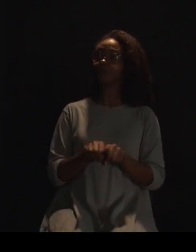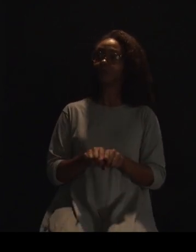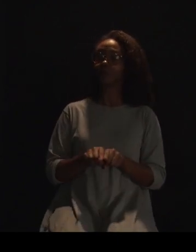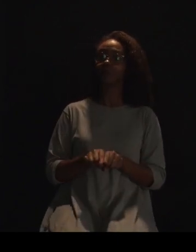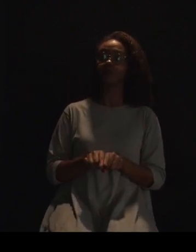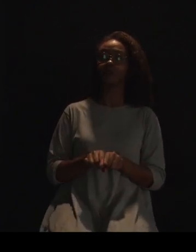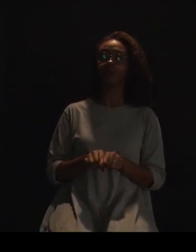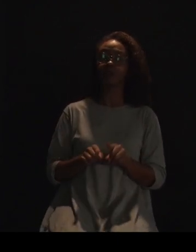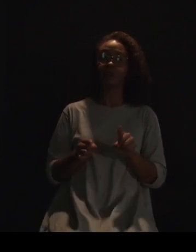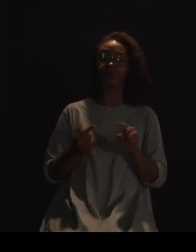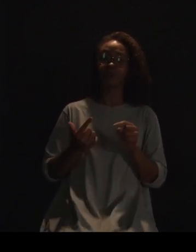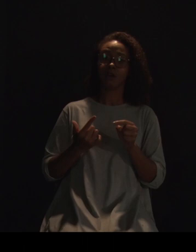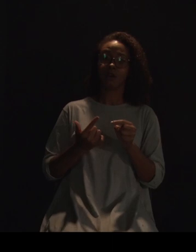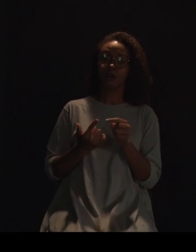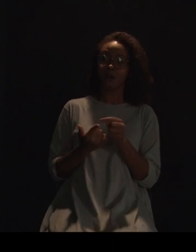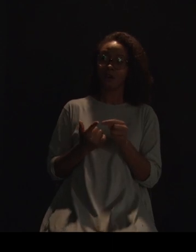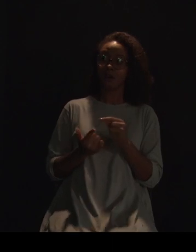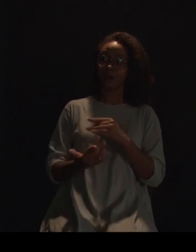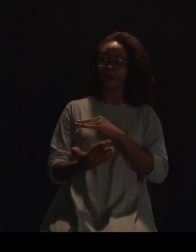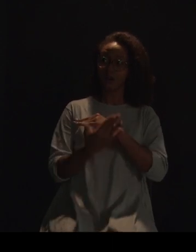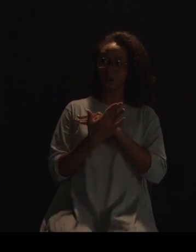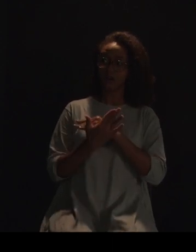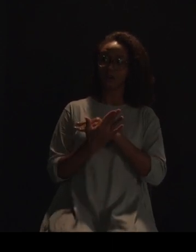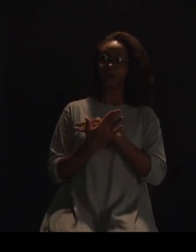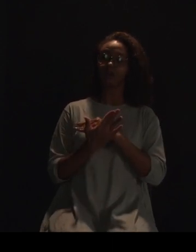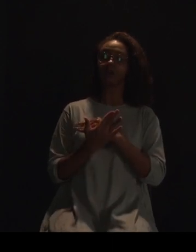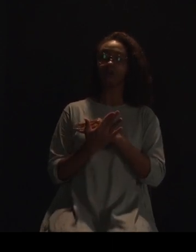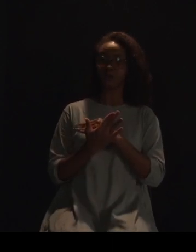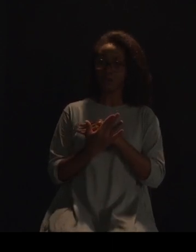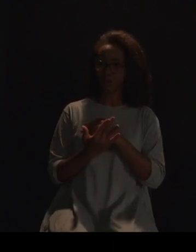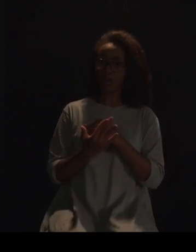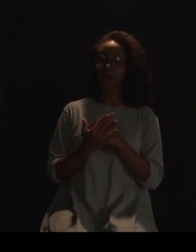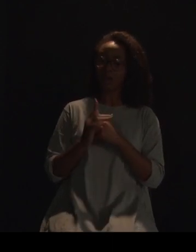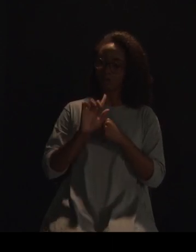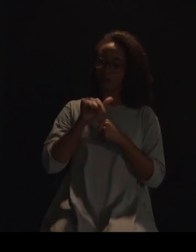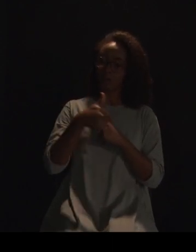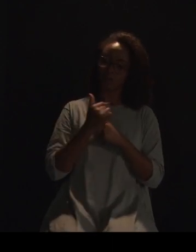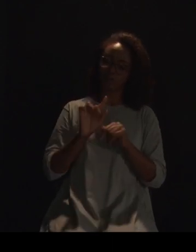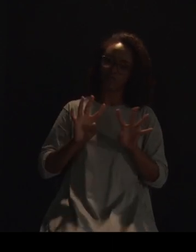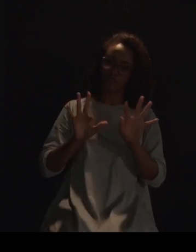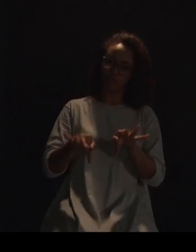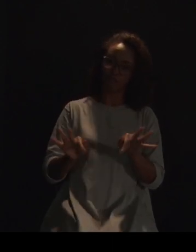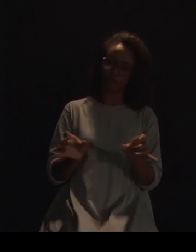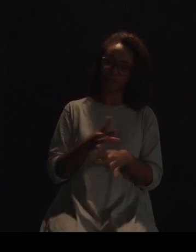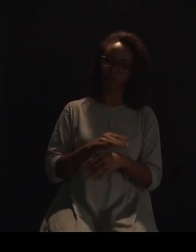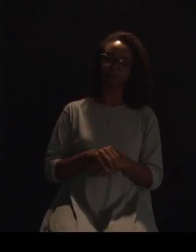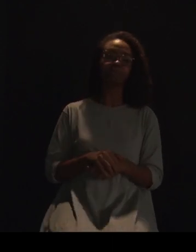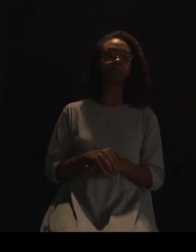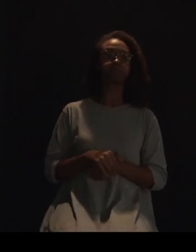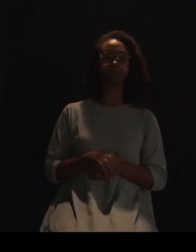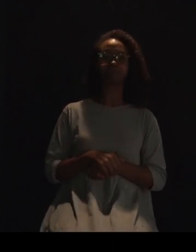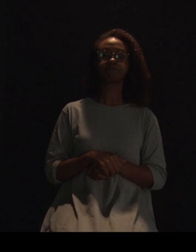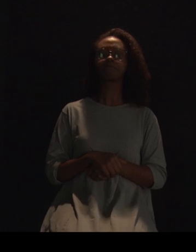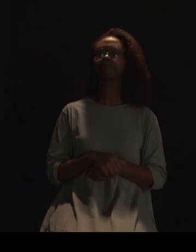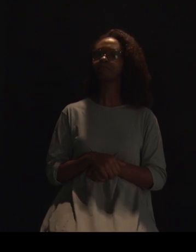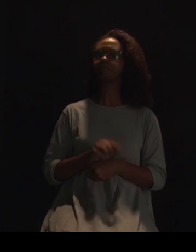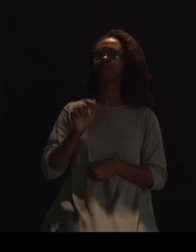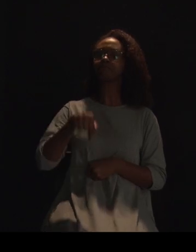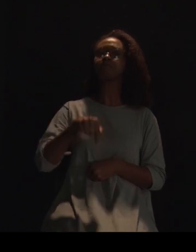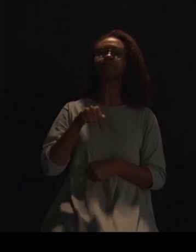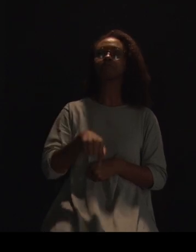finais pra gente é é concluir como a língua conecta